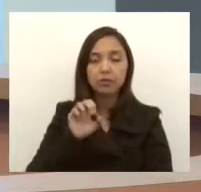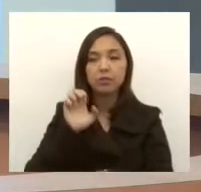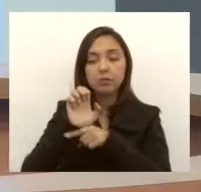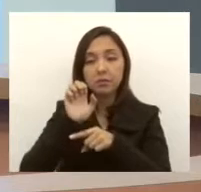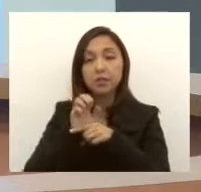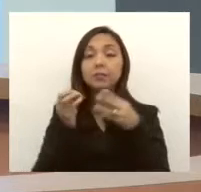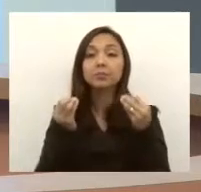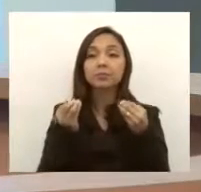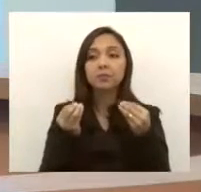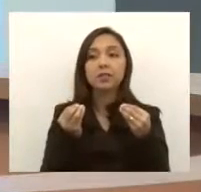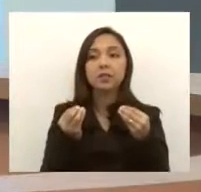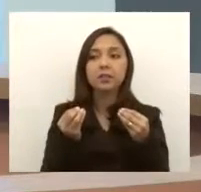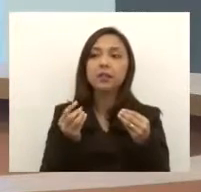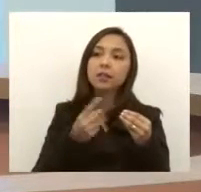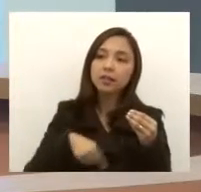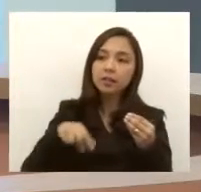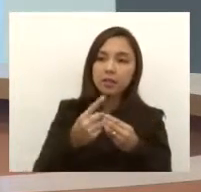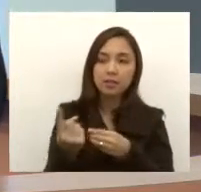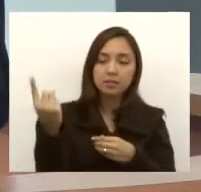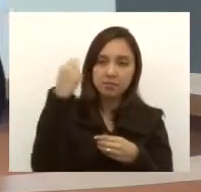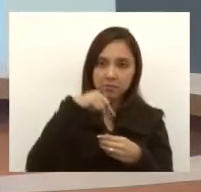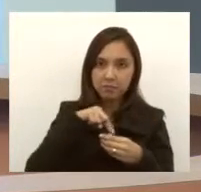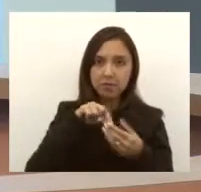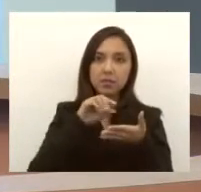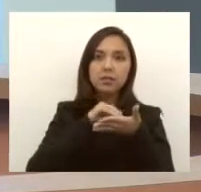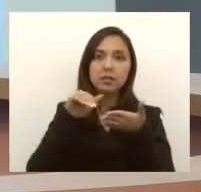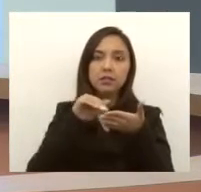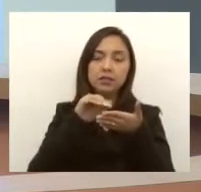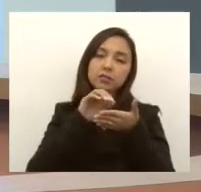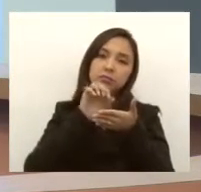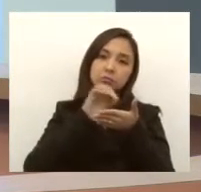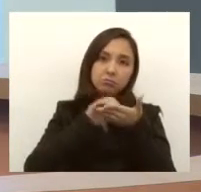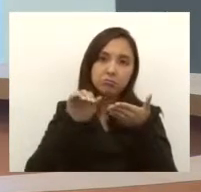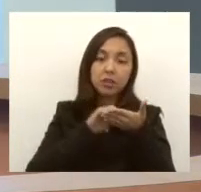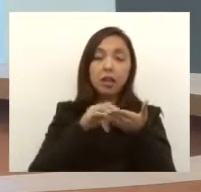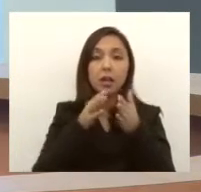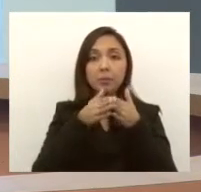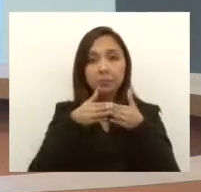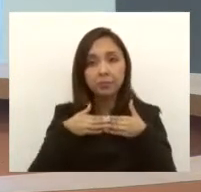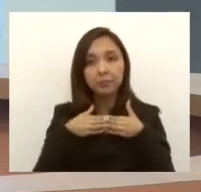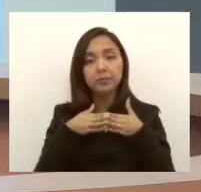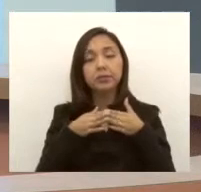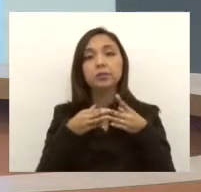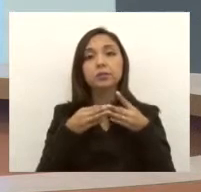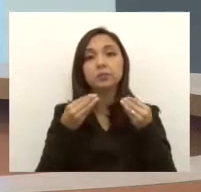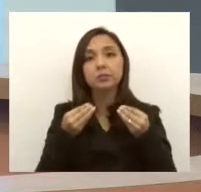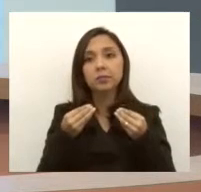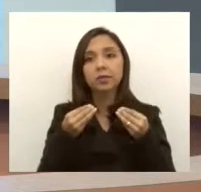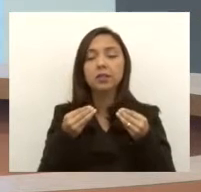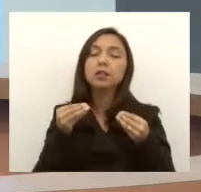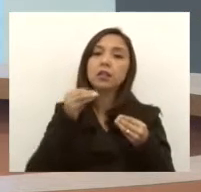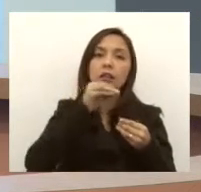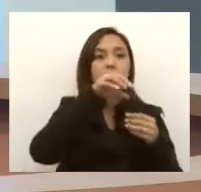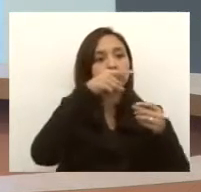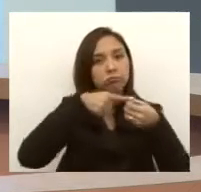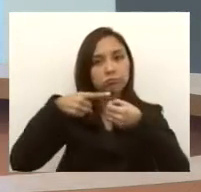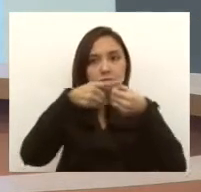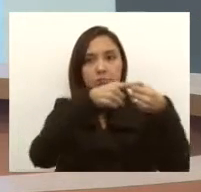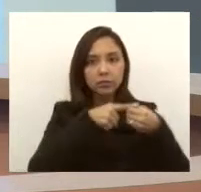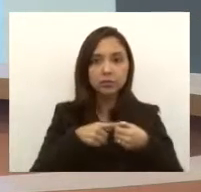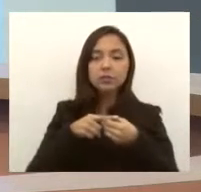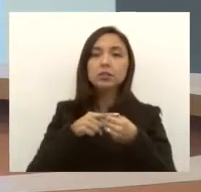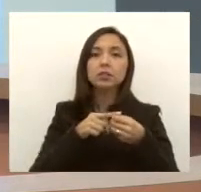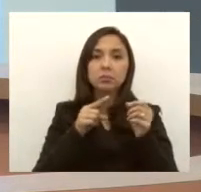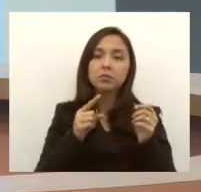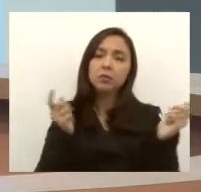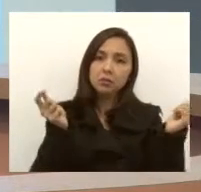para que ele mande um e-mail para a cidade, pedindo, solicitando que faça, que o município ceda